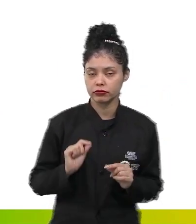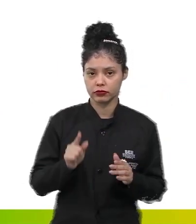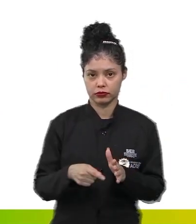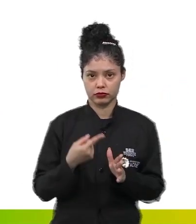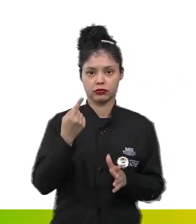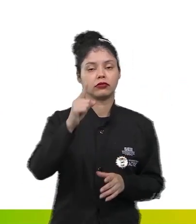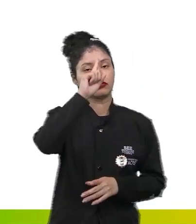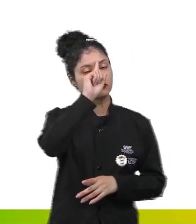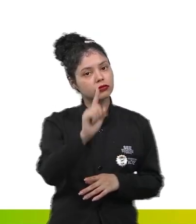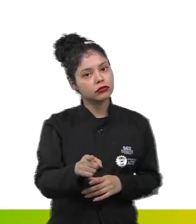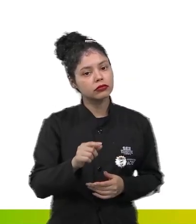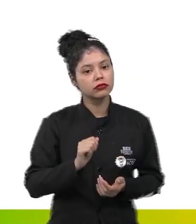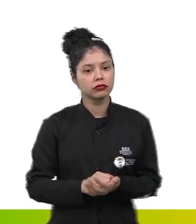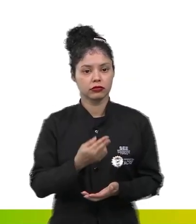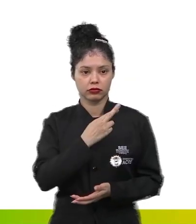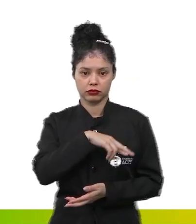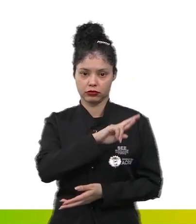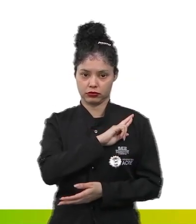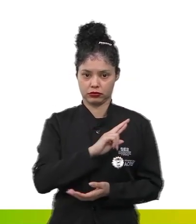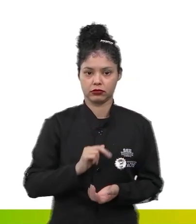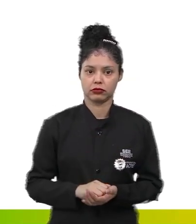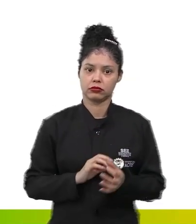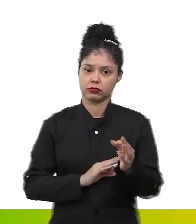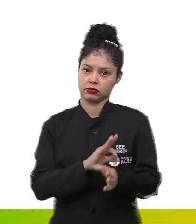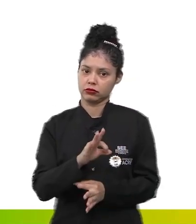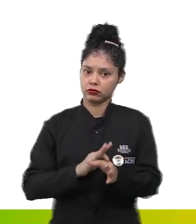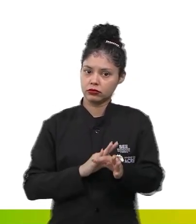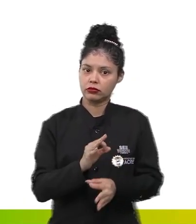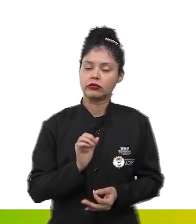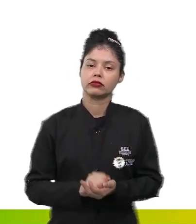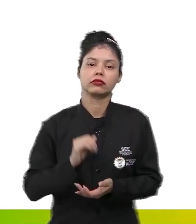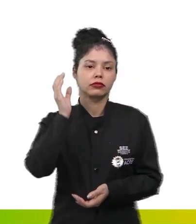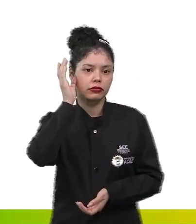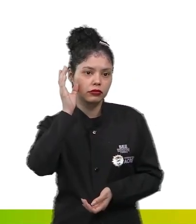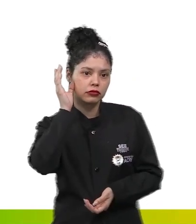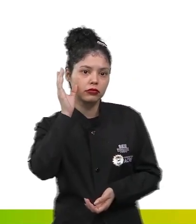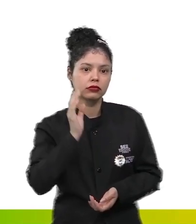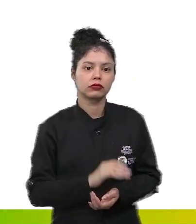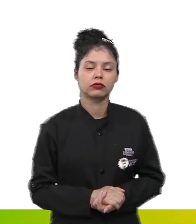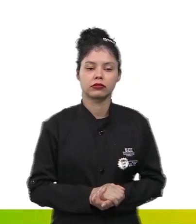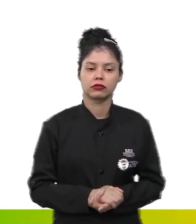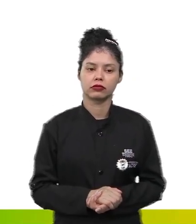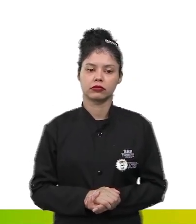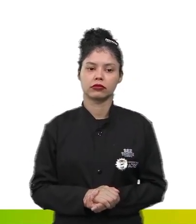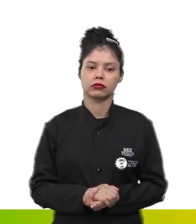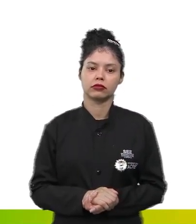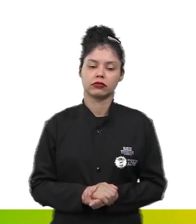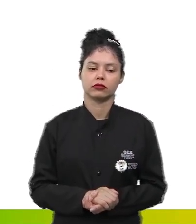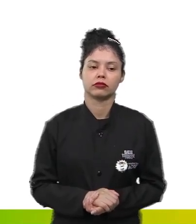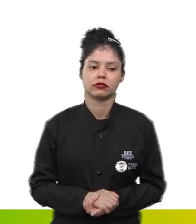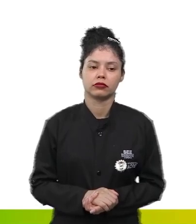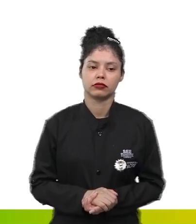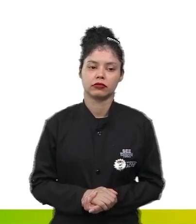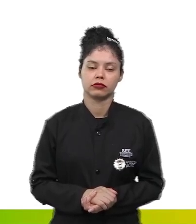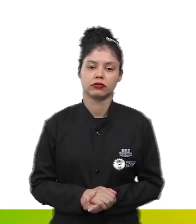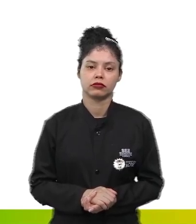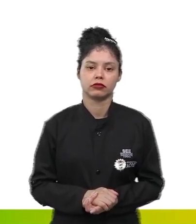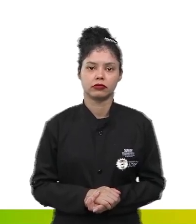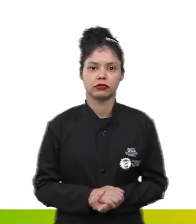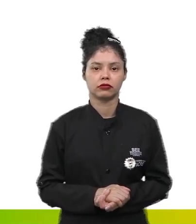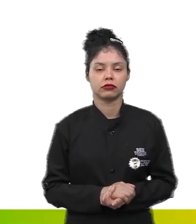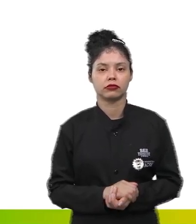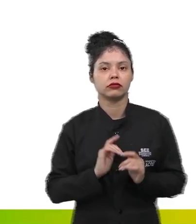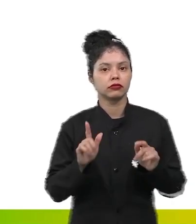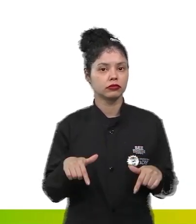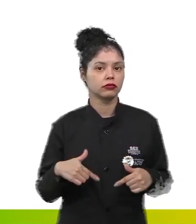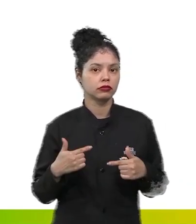principais lideranças responsáveis pela organização e a conscientização dos seringueiros. Essa